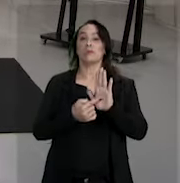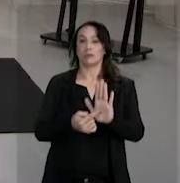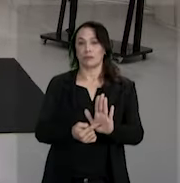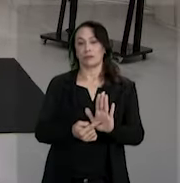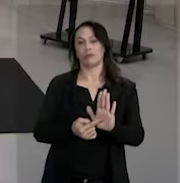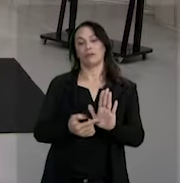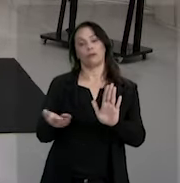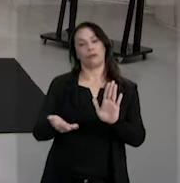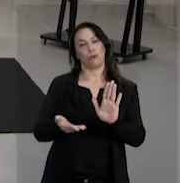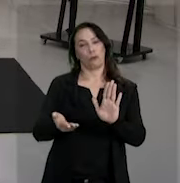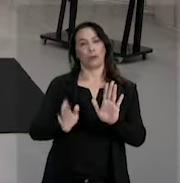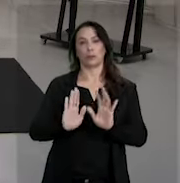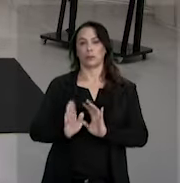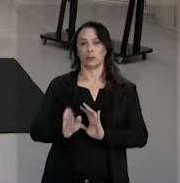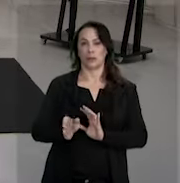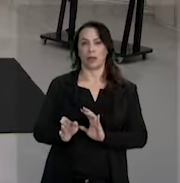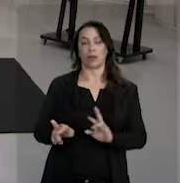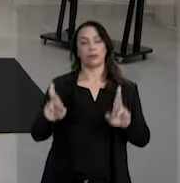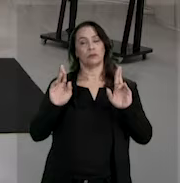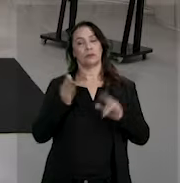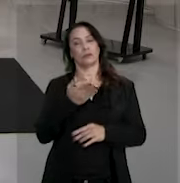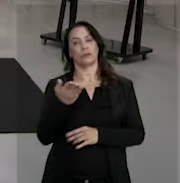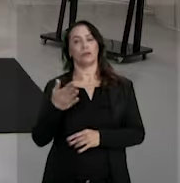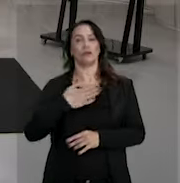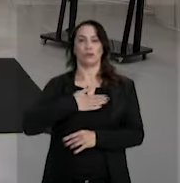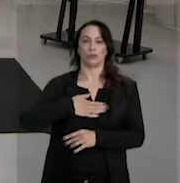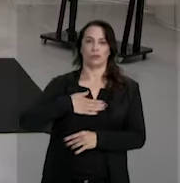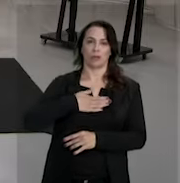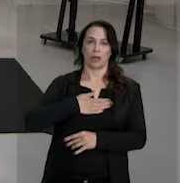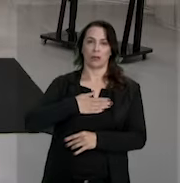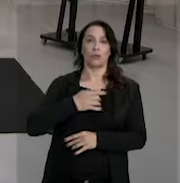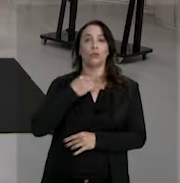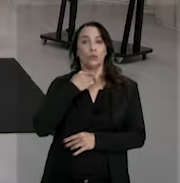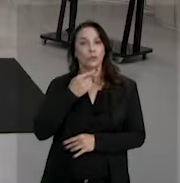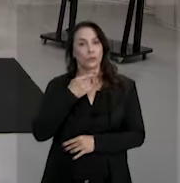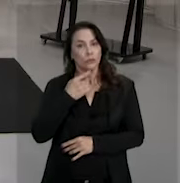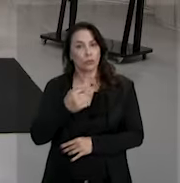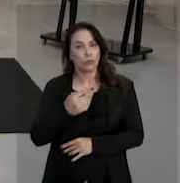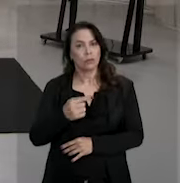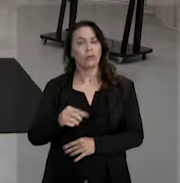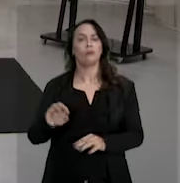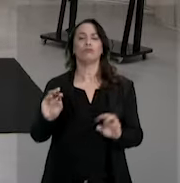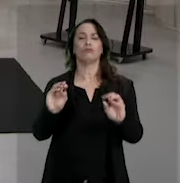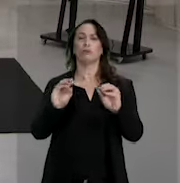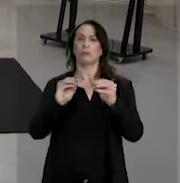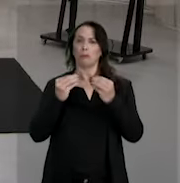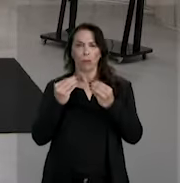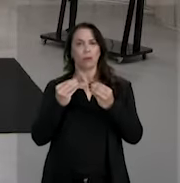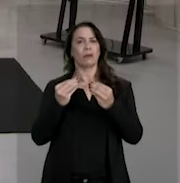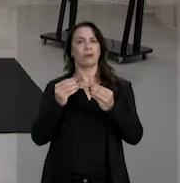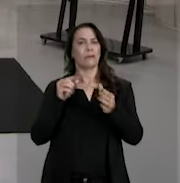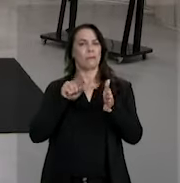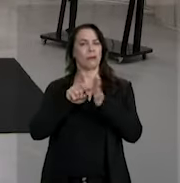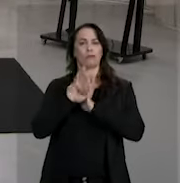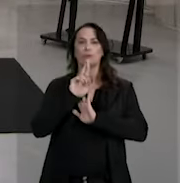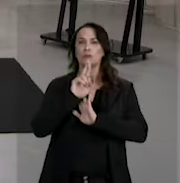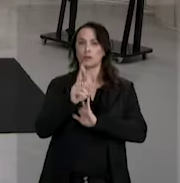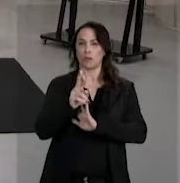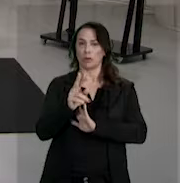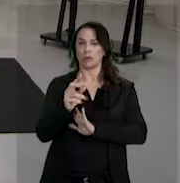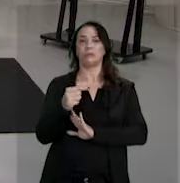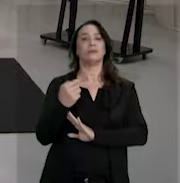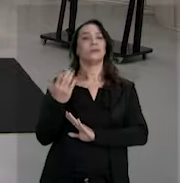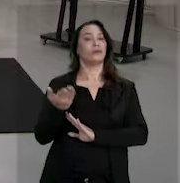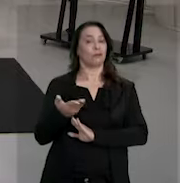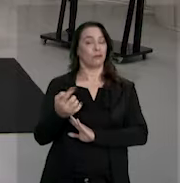vocês hoje. Eu espero que vocês tenham gostado dessa aula. Se ficou alguma dúvida, mande pra gente no nosso Tira Dúvidas, que nós estaremos aqui para poder